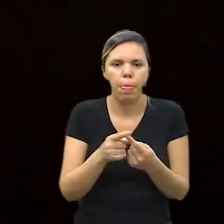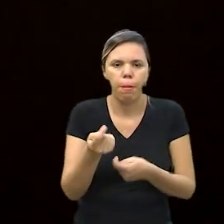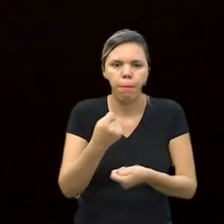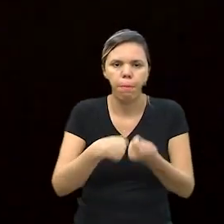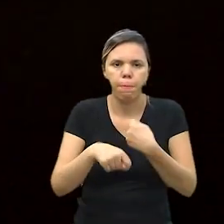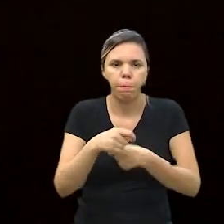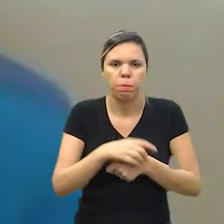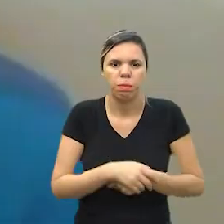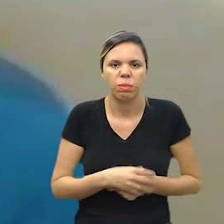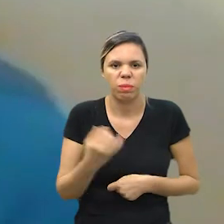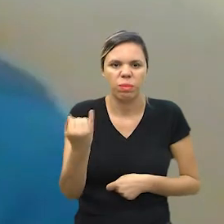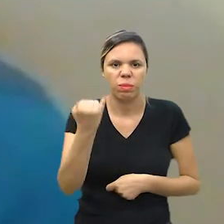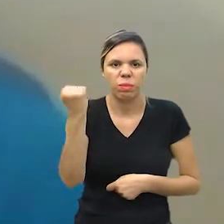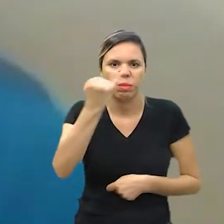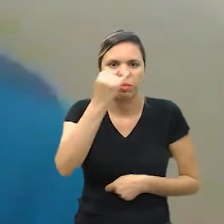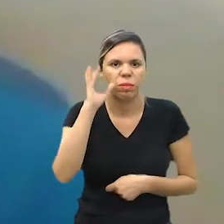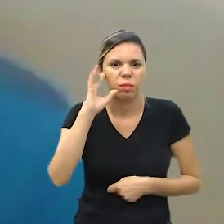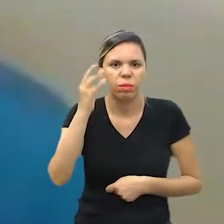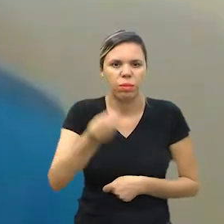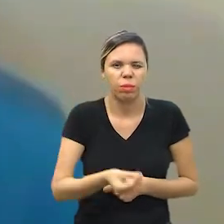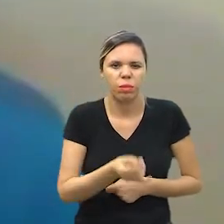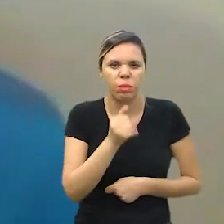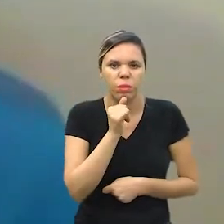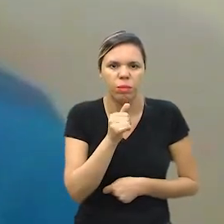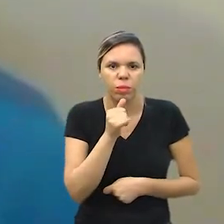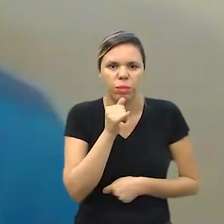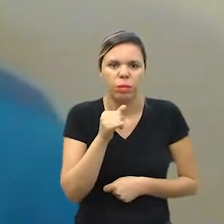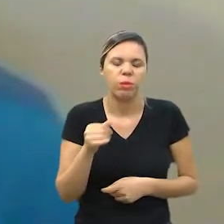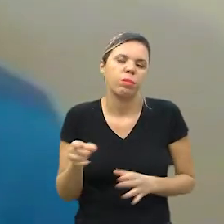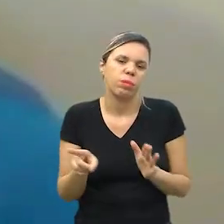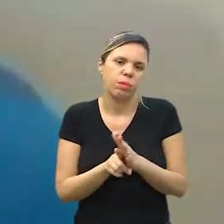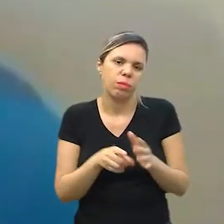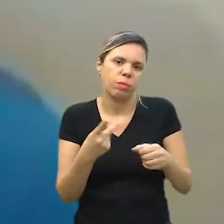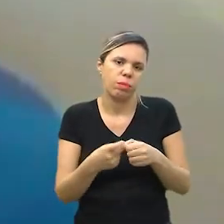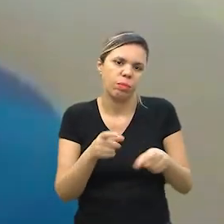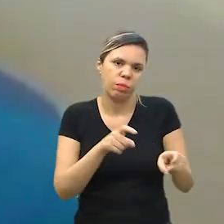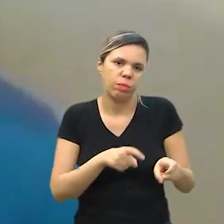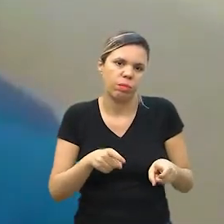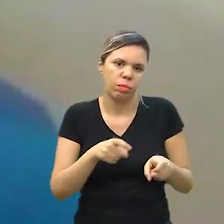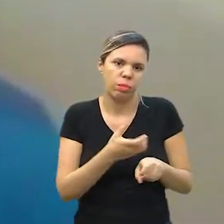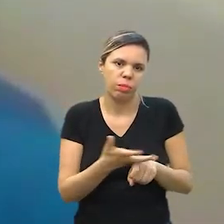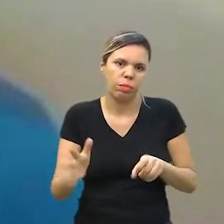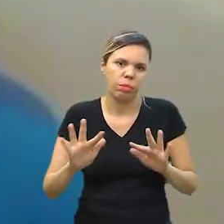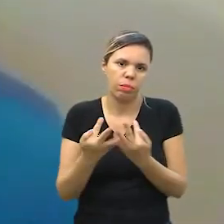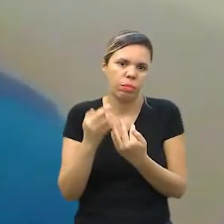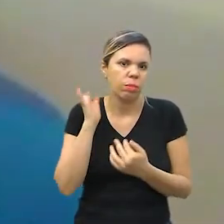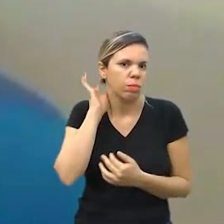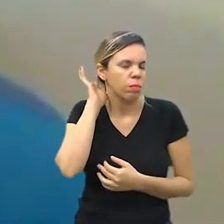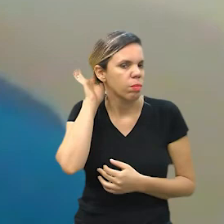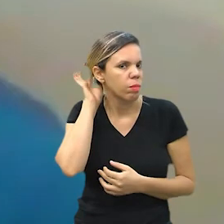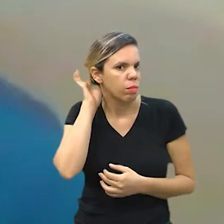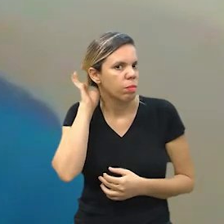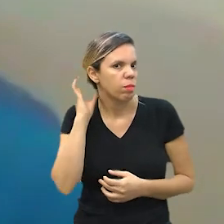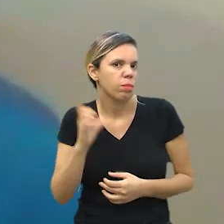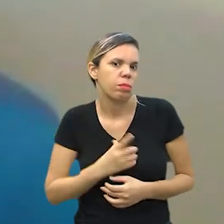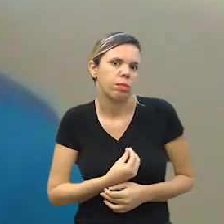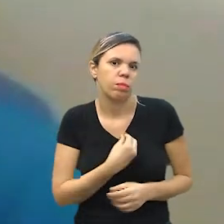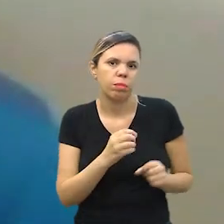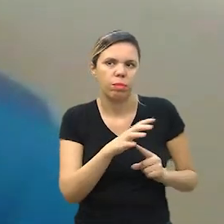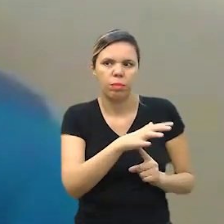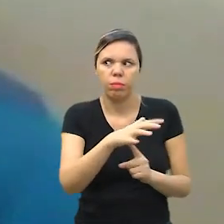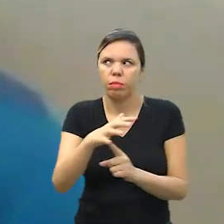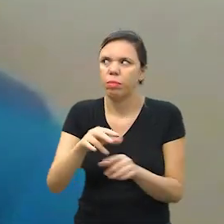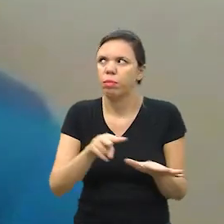dos seus negócios. Então, é importante entender que, por exemplo, o produtor rural, né, agricultura familiar, o que tinha sua